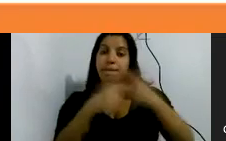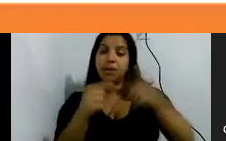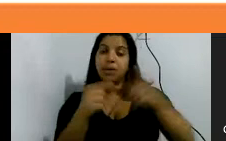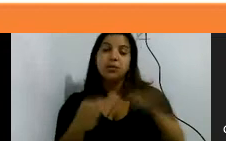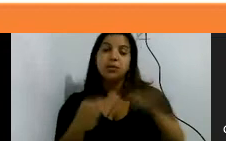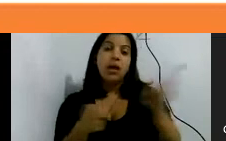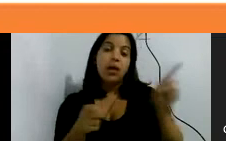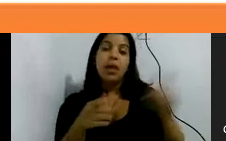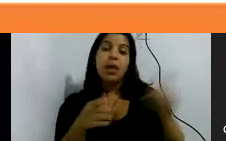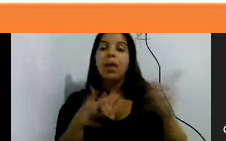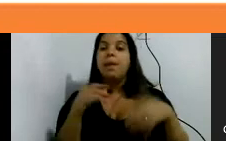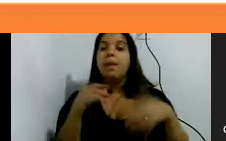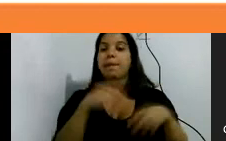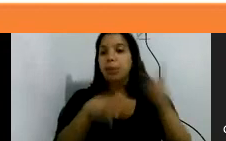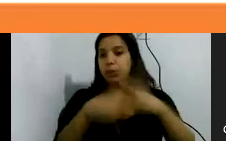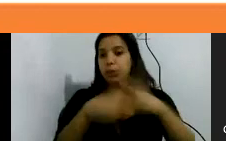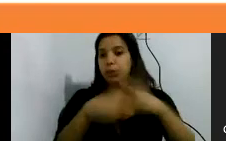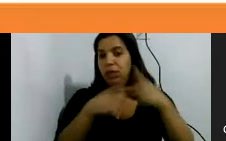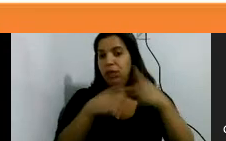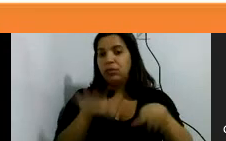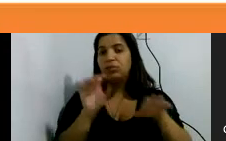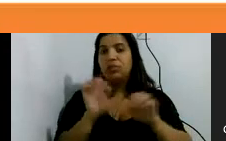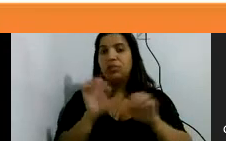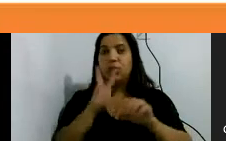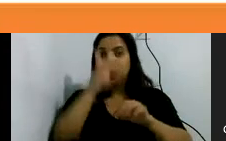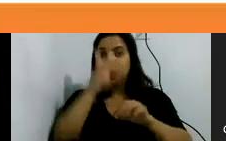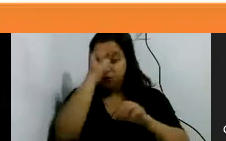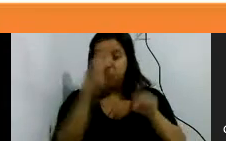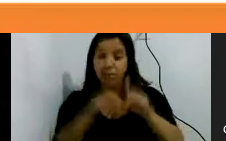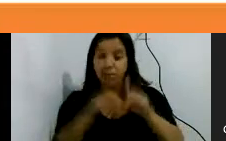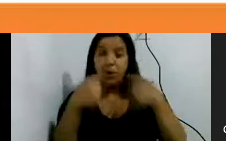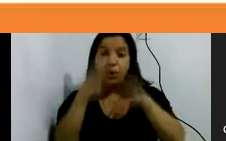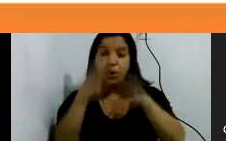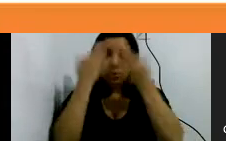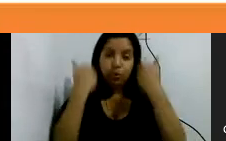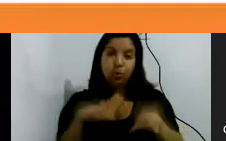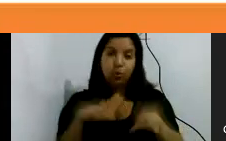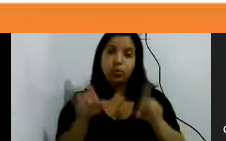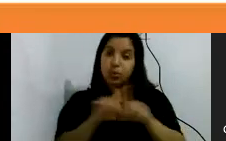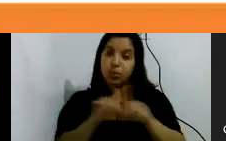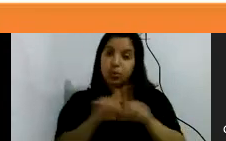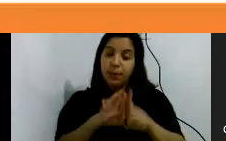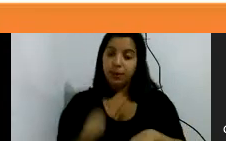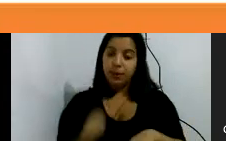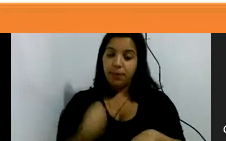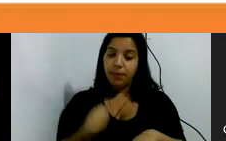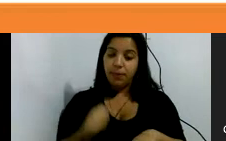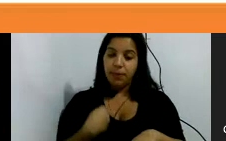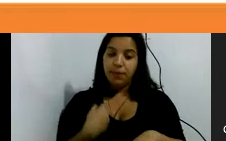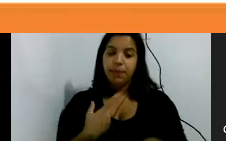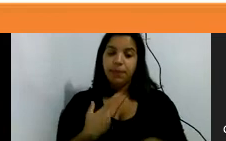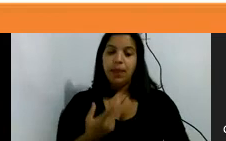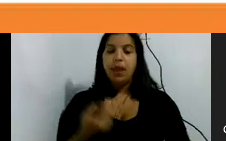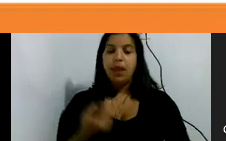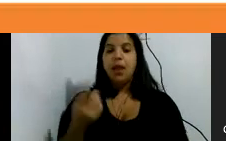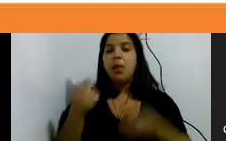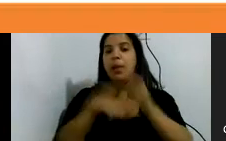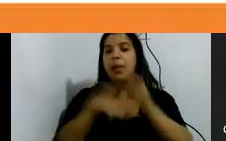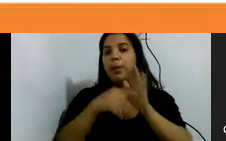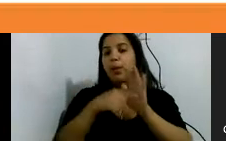as proteínas, a gente tem as proteínas de fase aguda e os anticorpos. Então, acaba que se torna uma